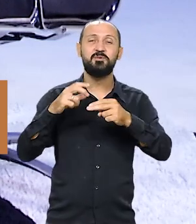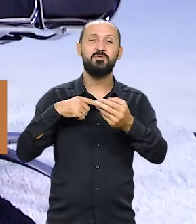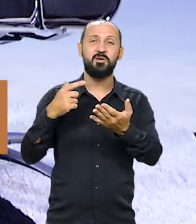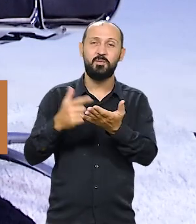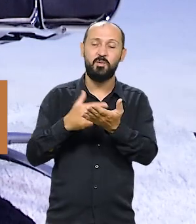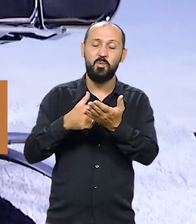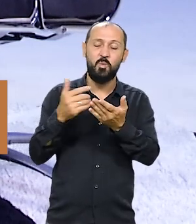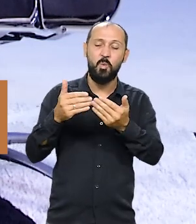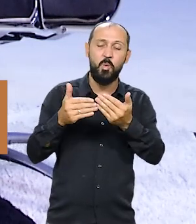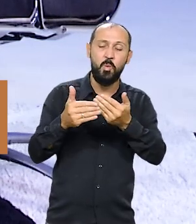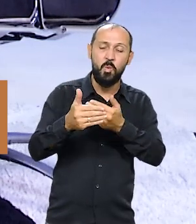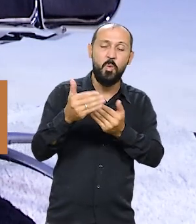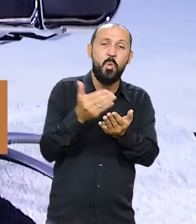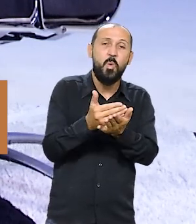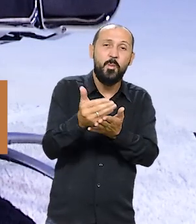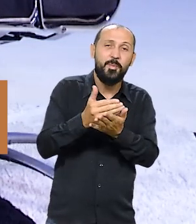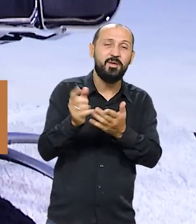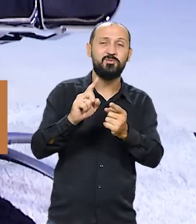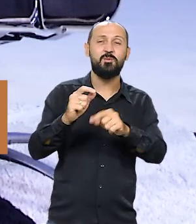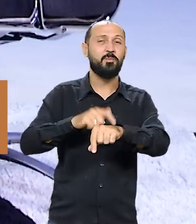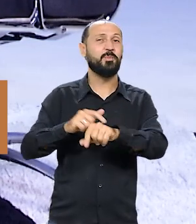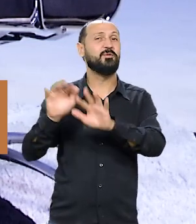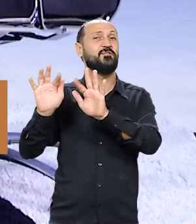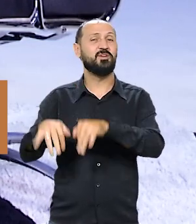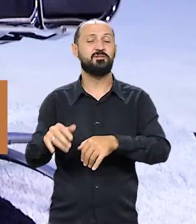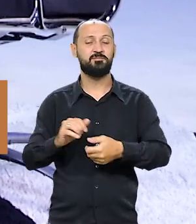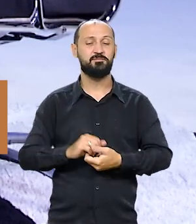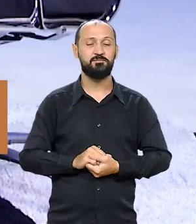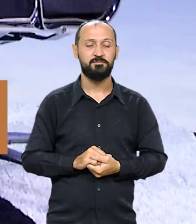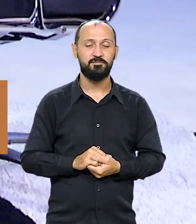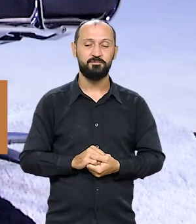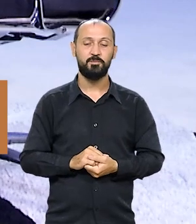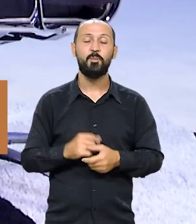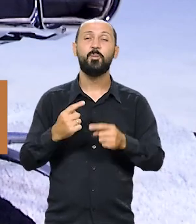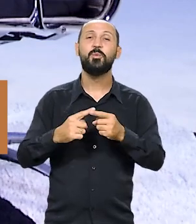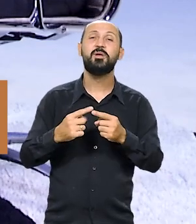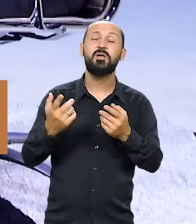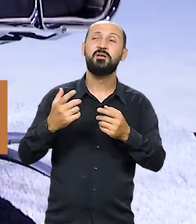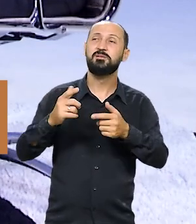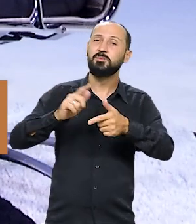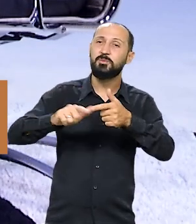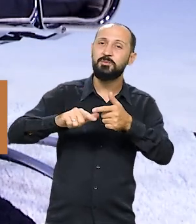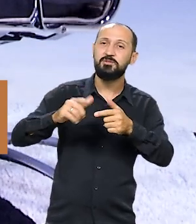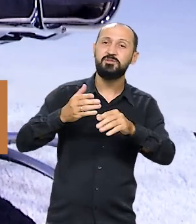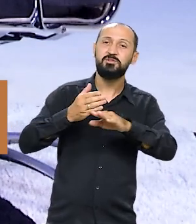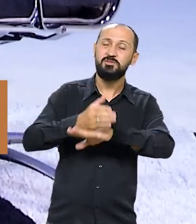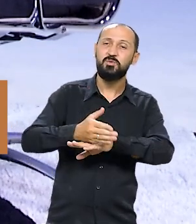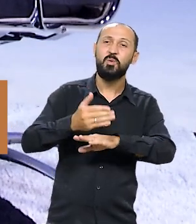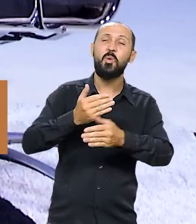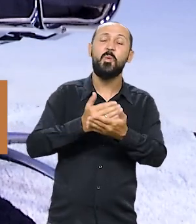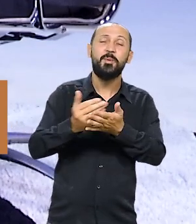Por isso que eu digo que o livro é um ponto de partida, não é um ponto de conclusão. Por que a gente não resolve?